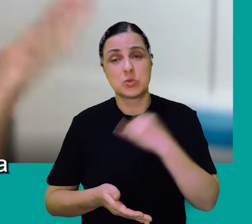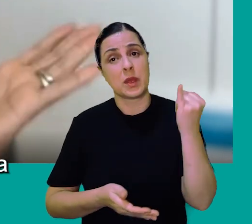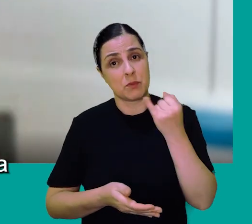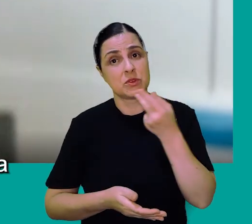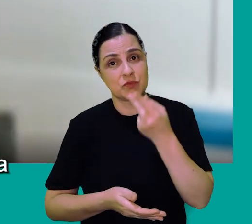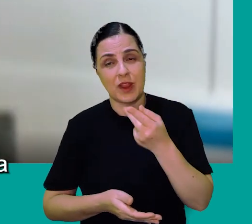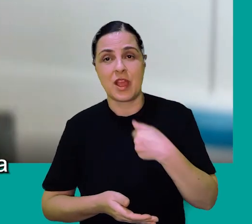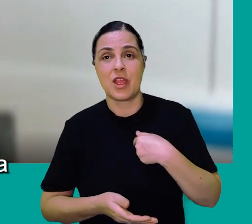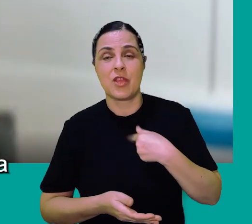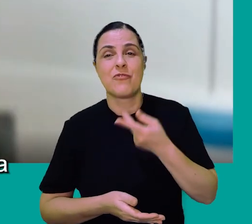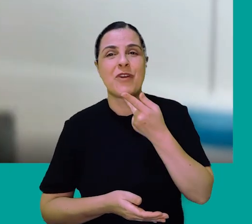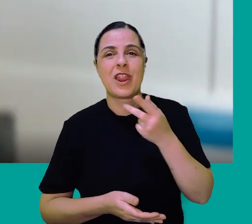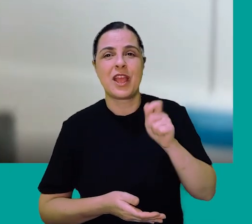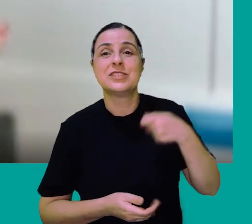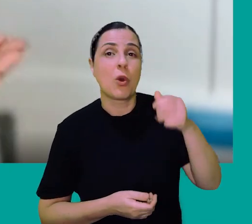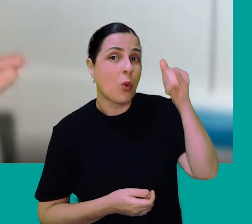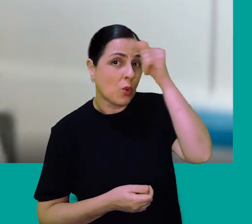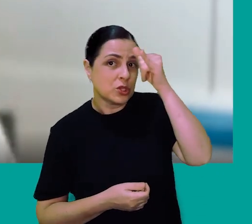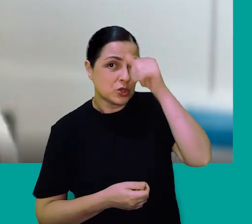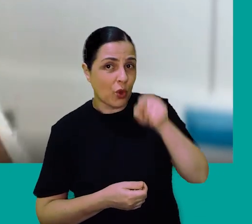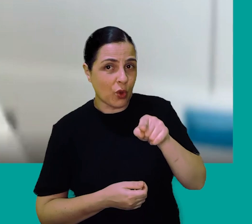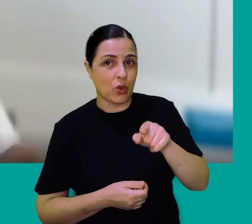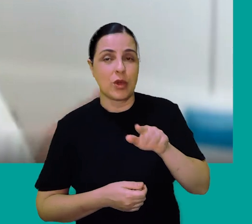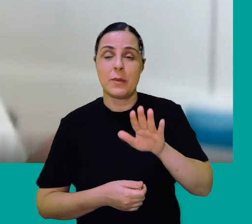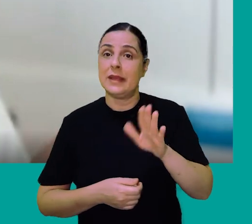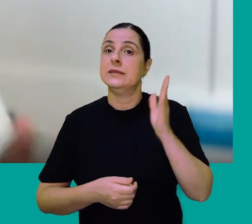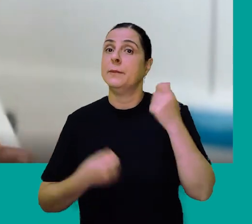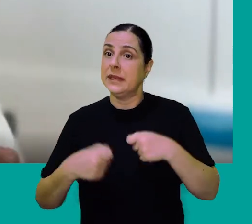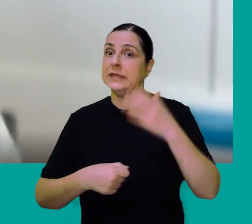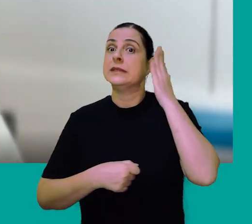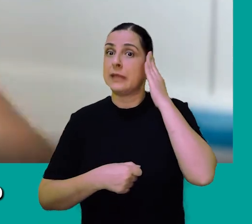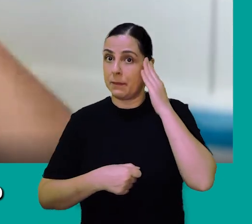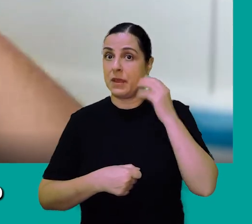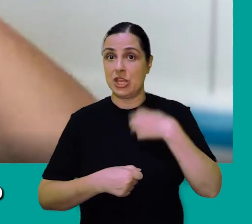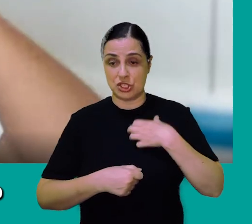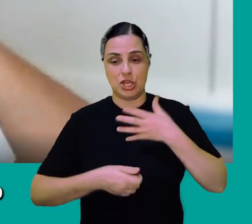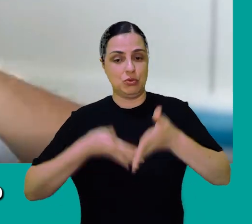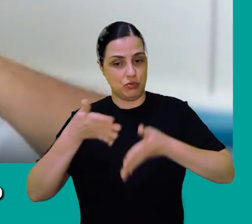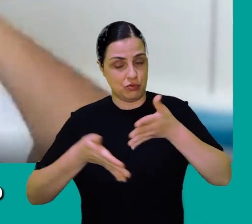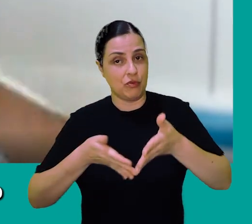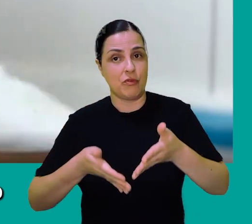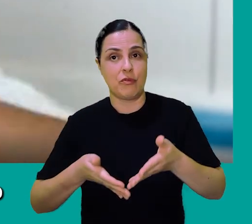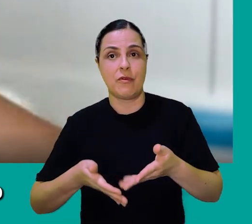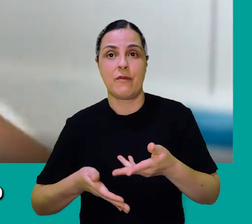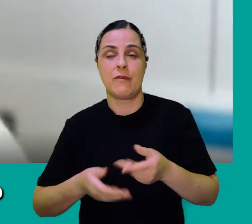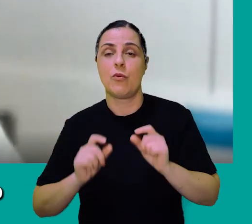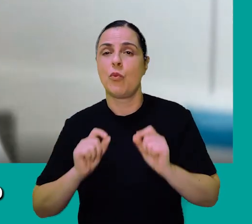chamei aqui de idiota quem faz microagressão. Acho que uma coisa é você saber o que você está falando, saber que aquilo é